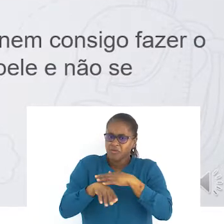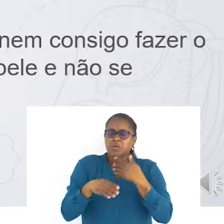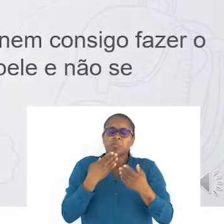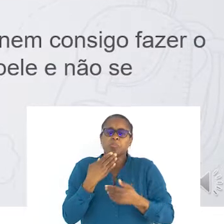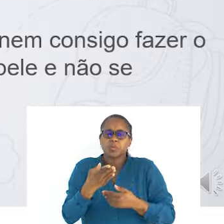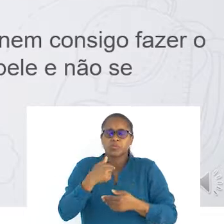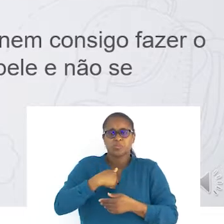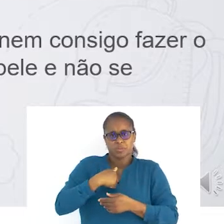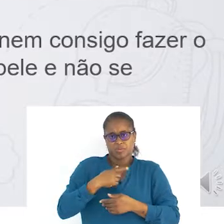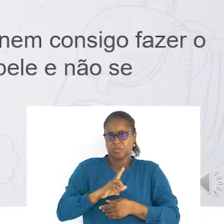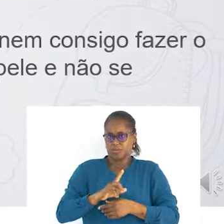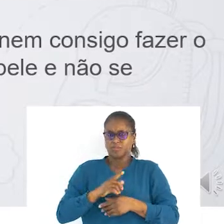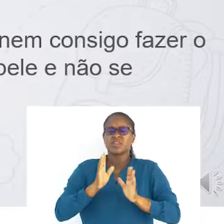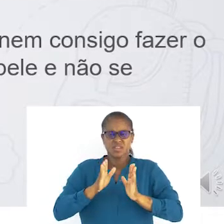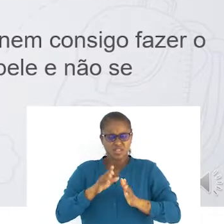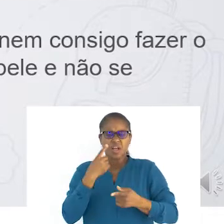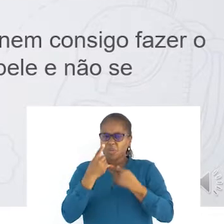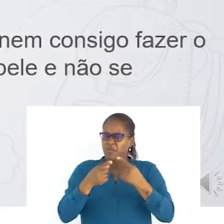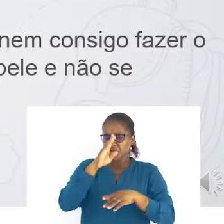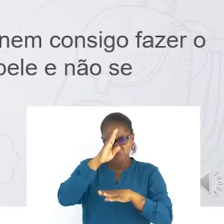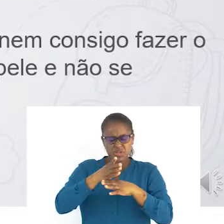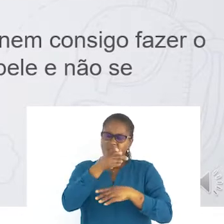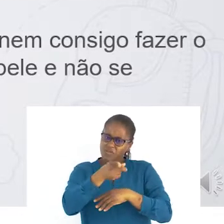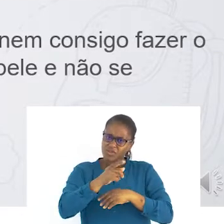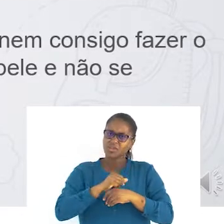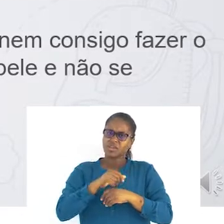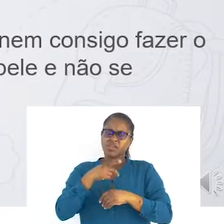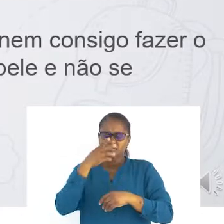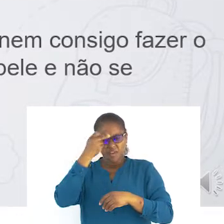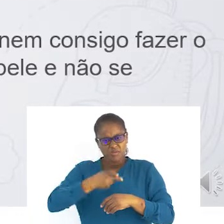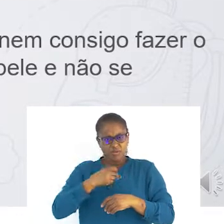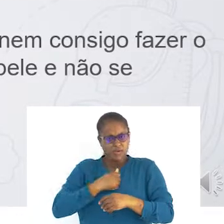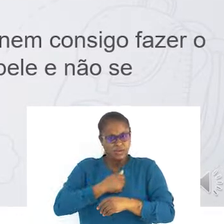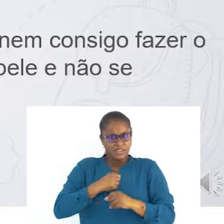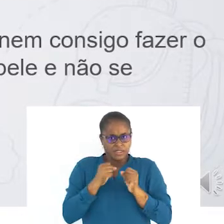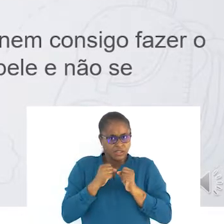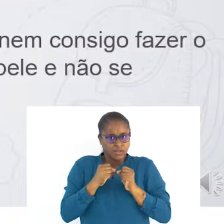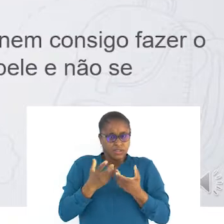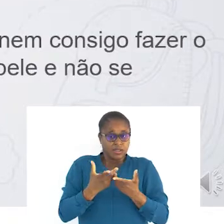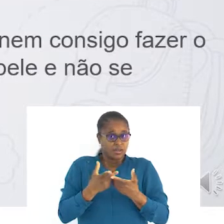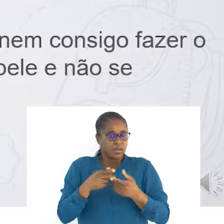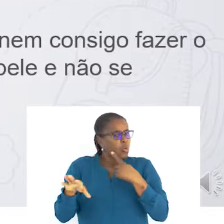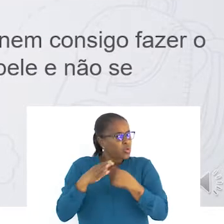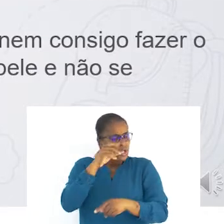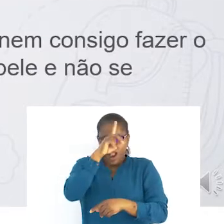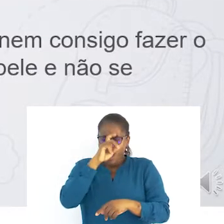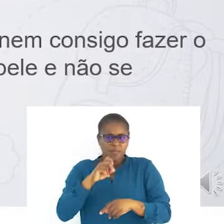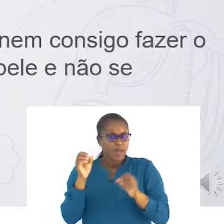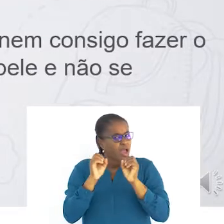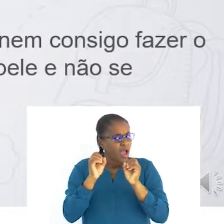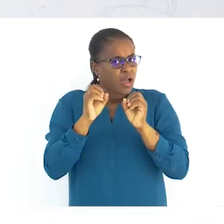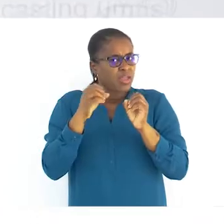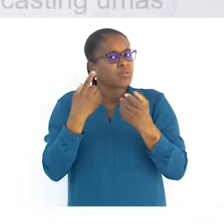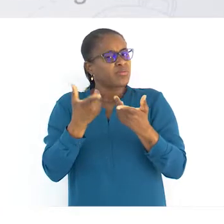Já alguma vez vos aconteceu? Ficaram com os nervos à flor da pele e não se conseguiram lembrar do